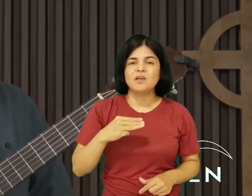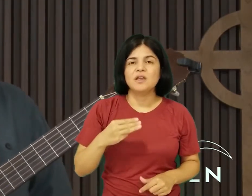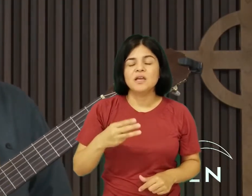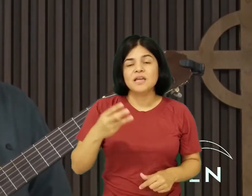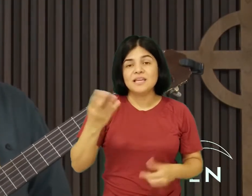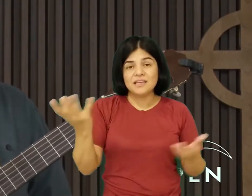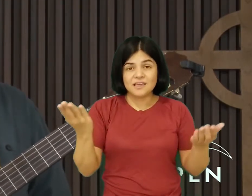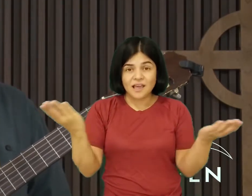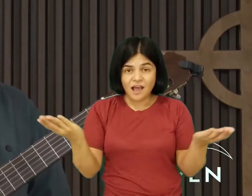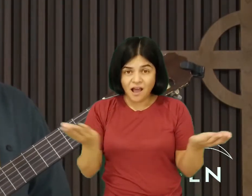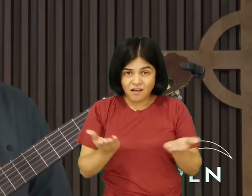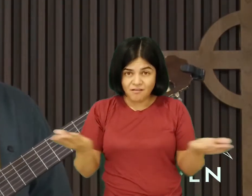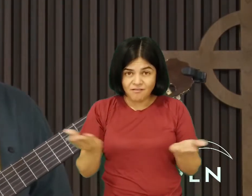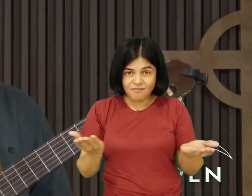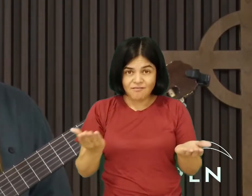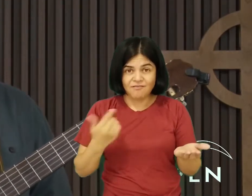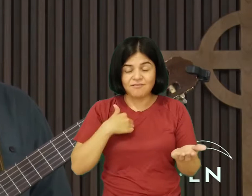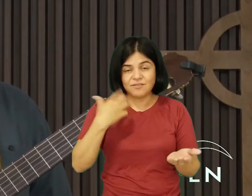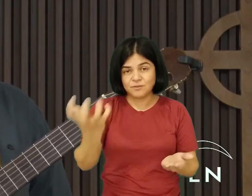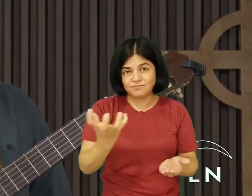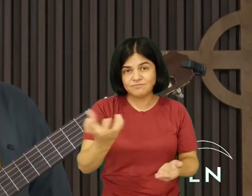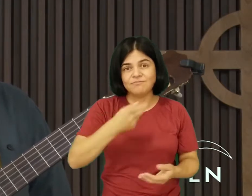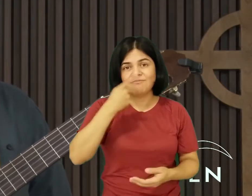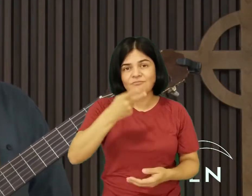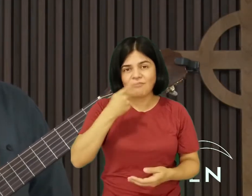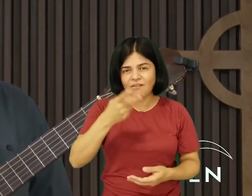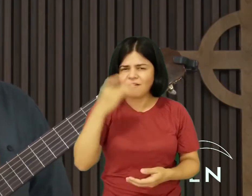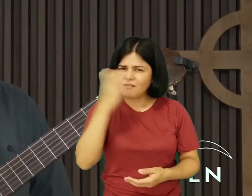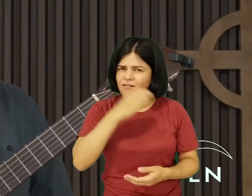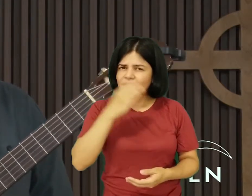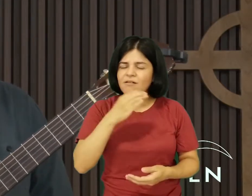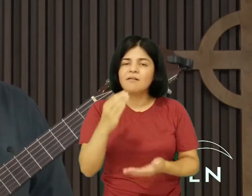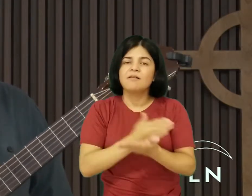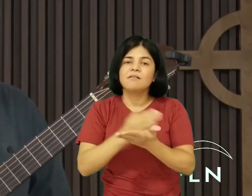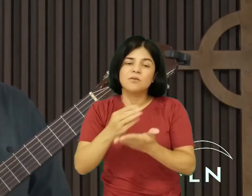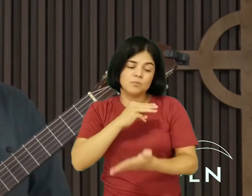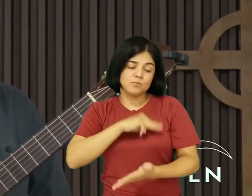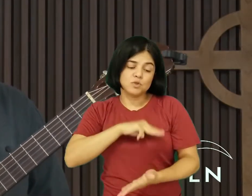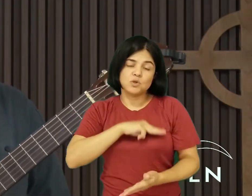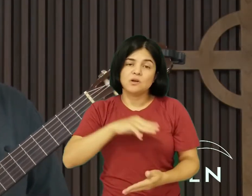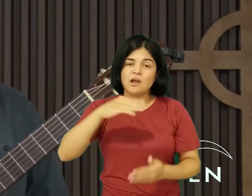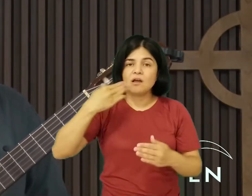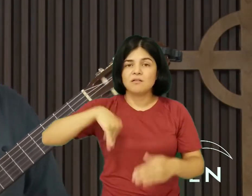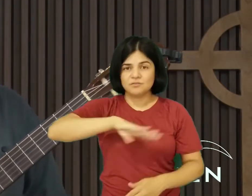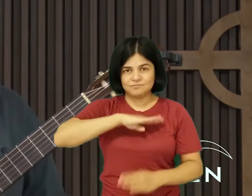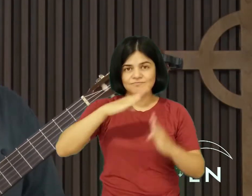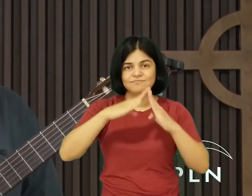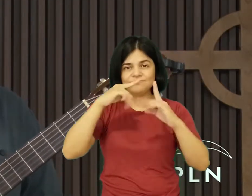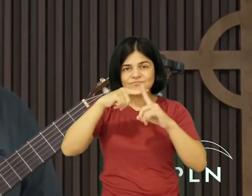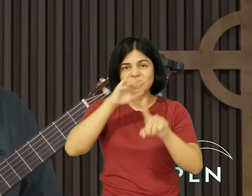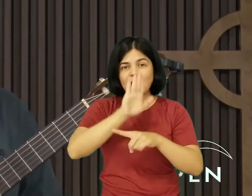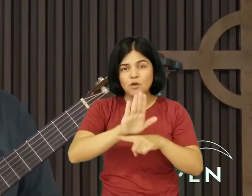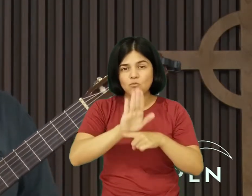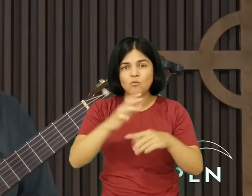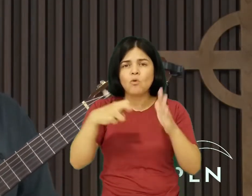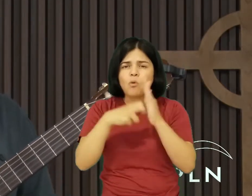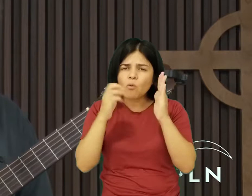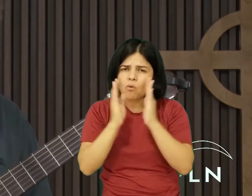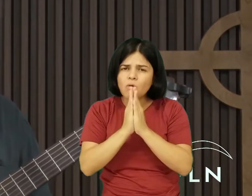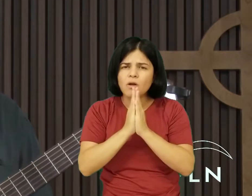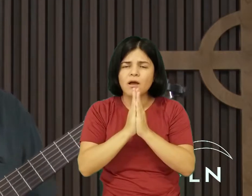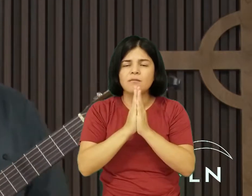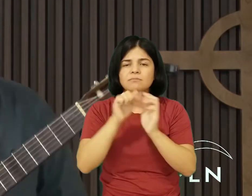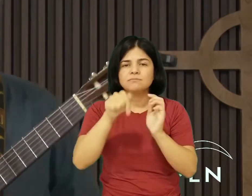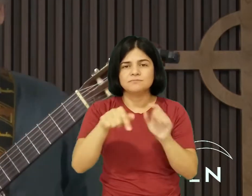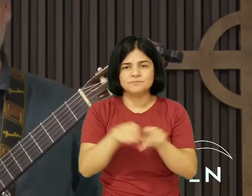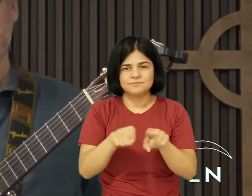nesse instante, eu gostaria de falar rapidamente sobre os missionários que a igreja apoia e orar por eles. Nós temos aí um grupo